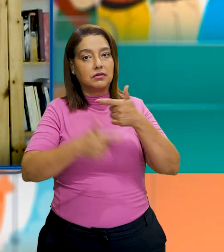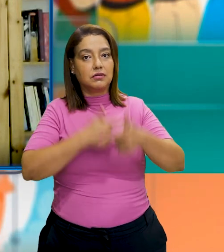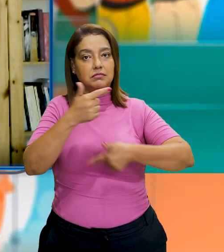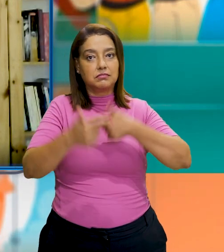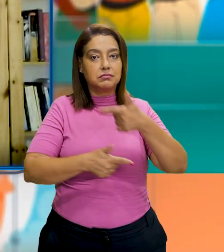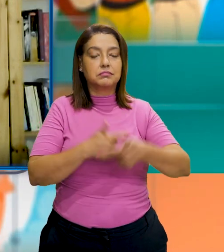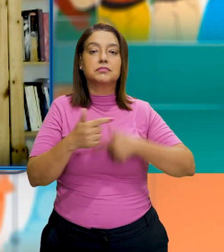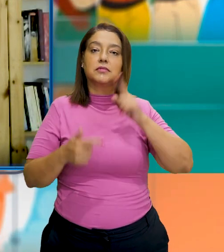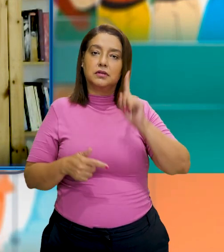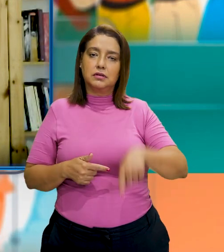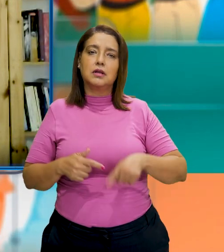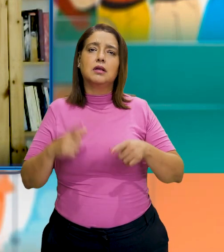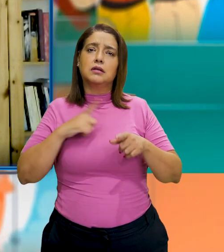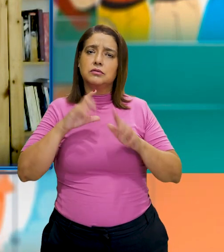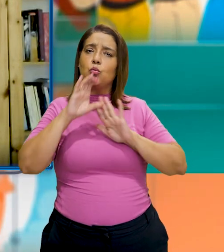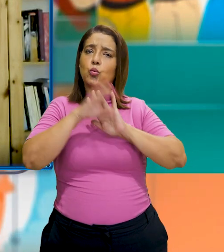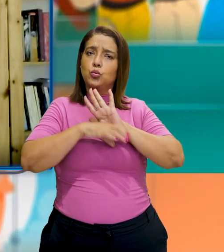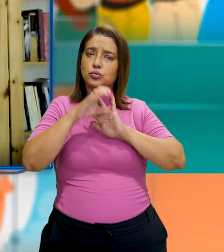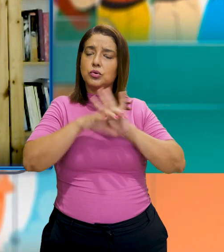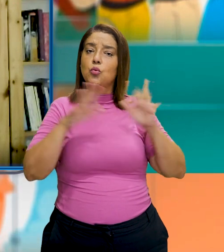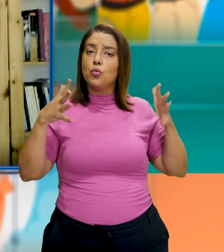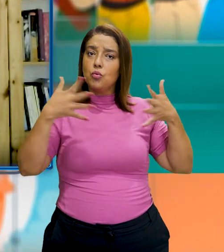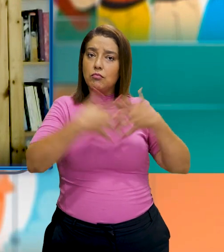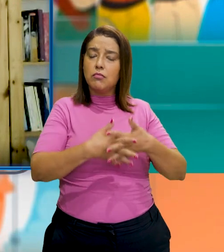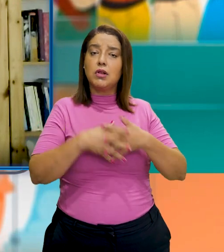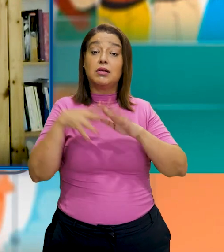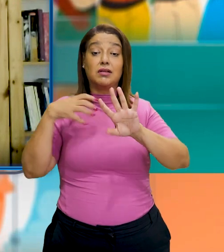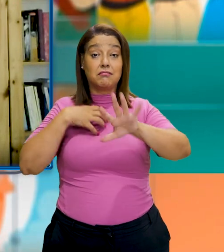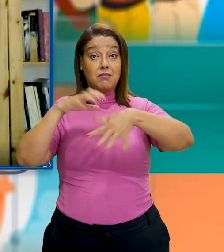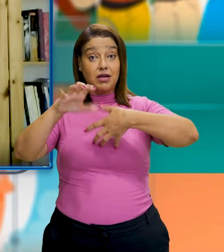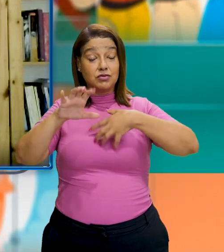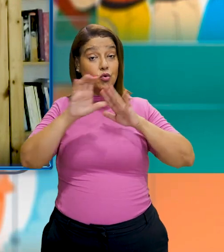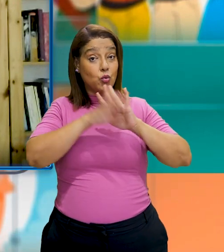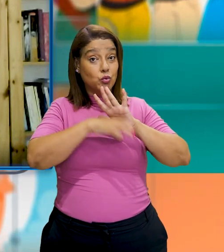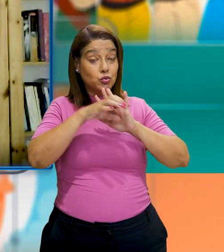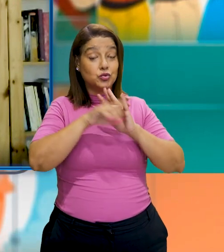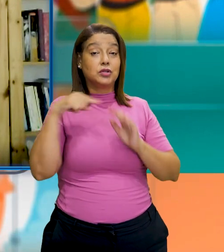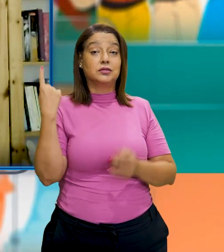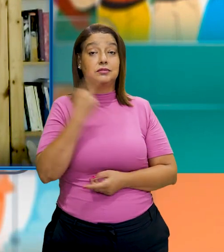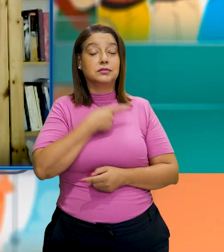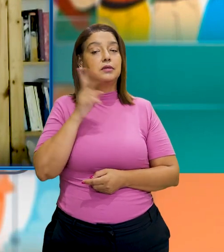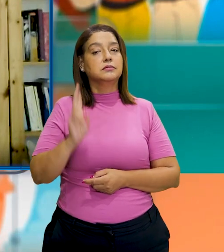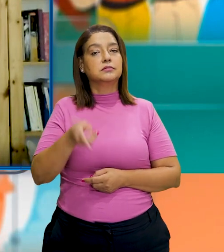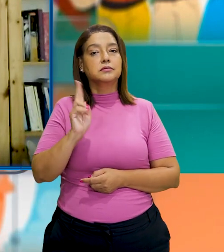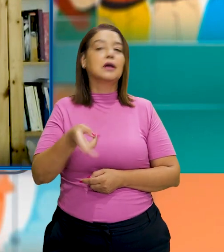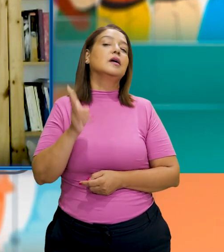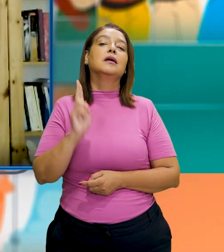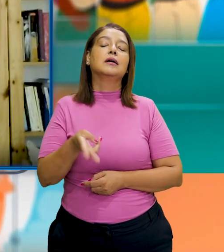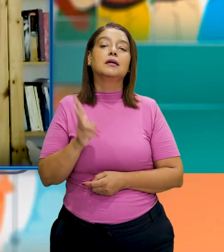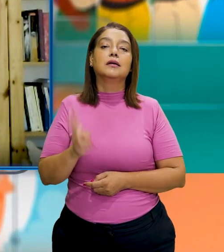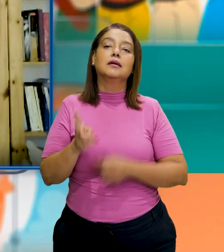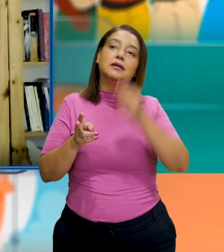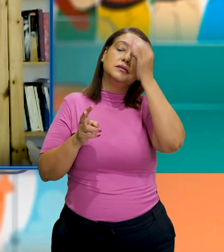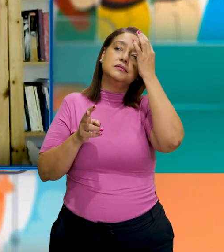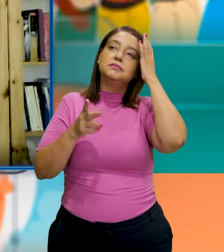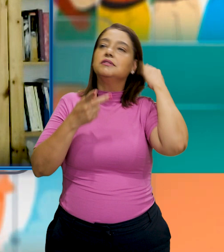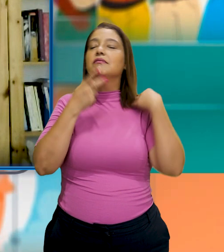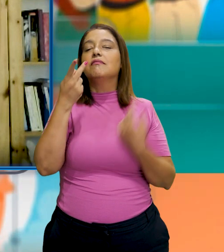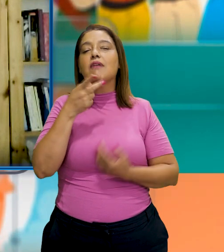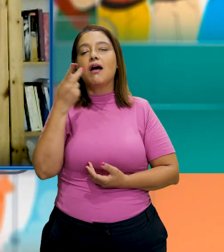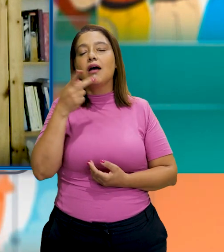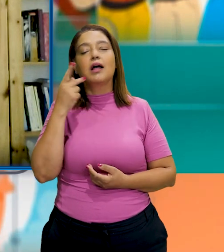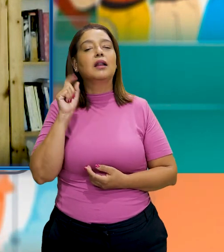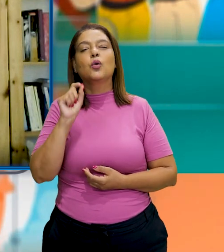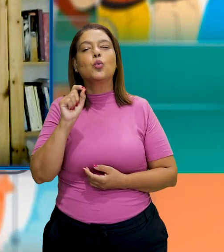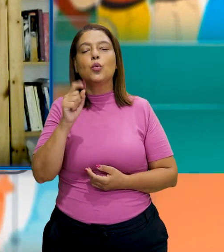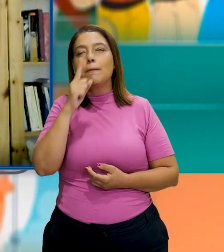estou, e são conceitos muito complexos, conceito de empatia, por exemplo, que a gente, de uma forma mais